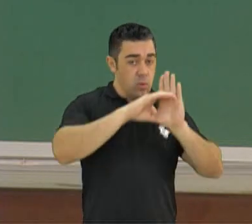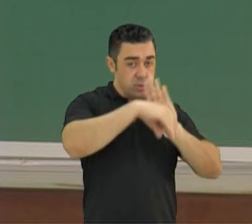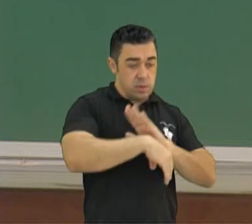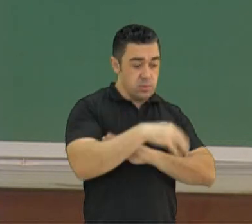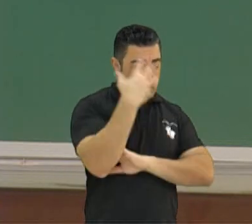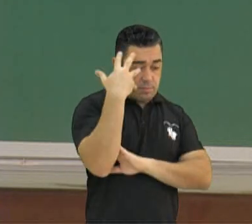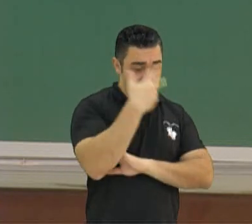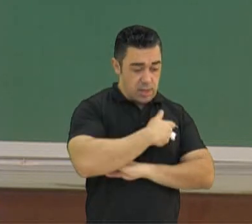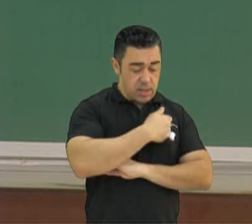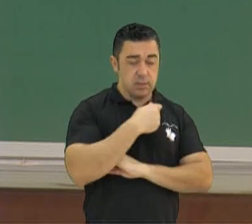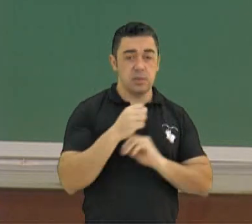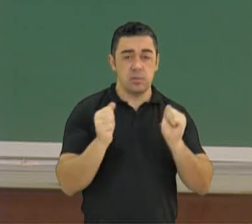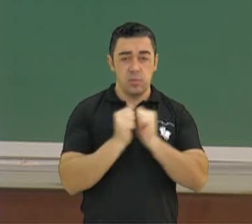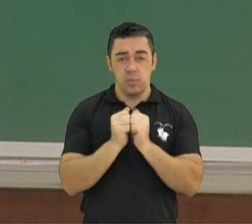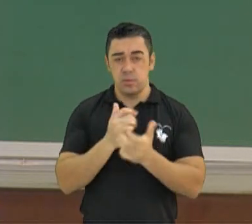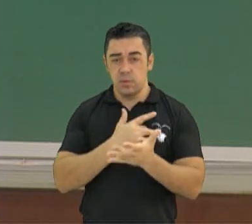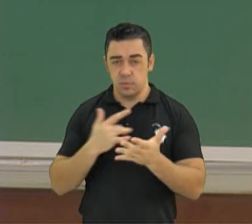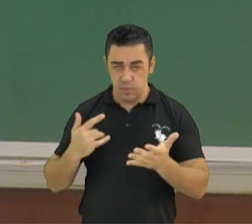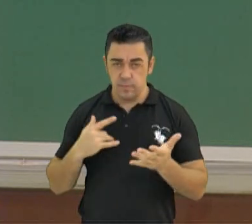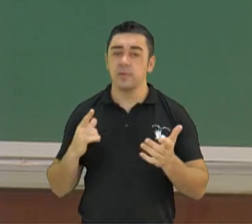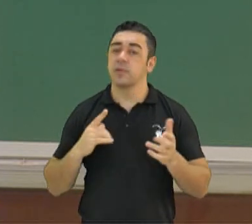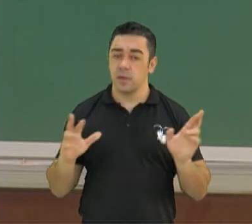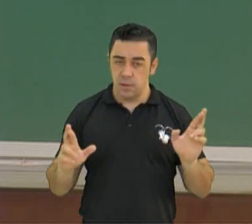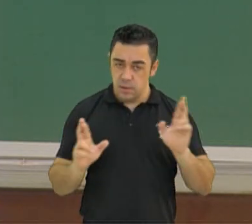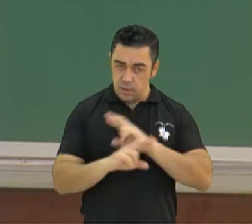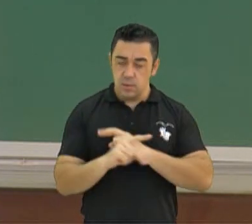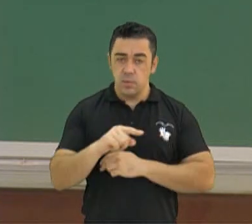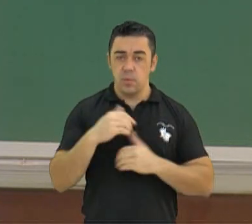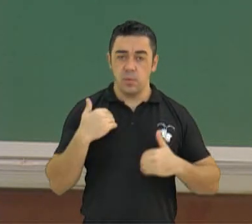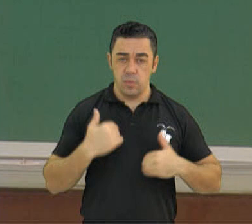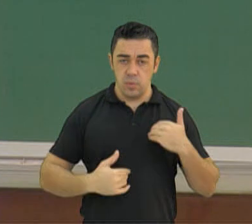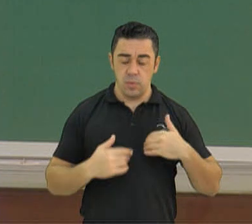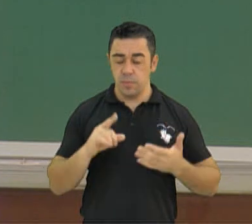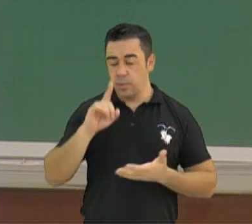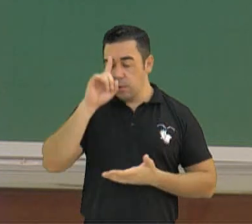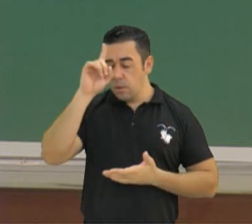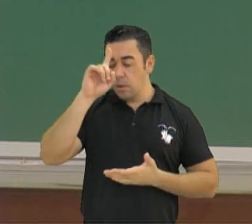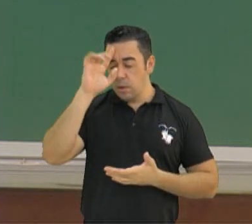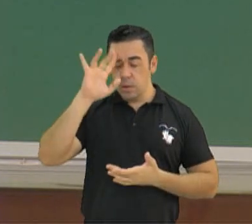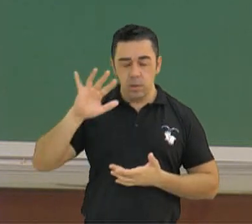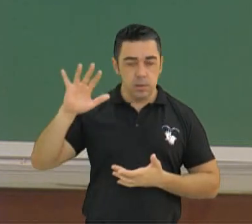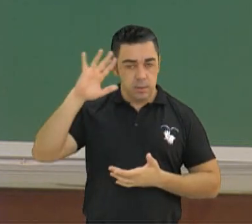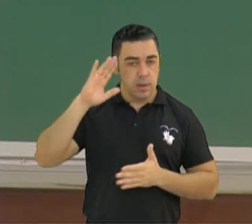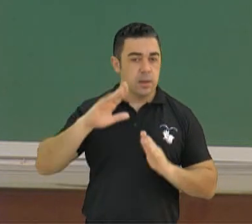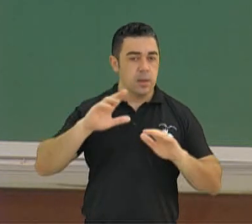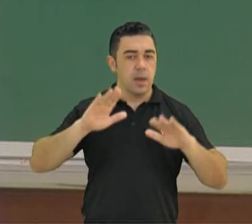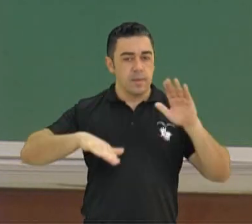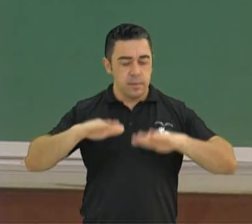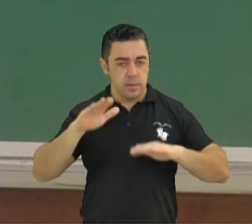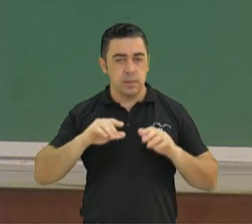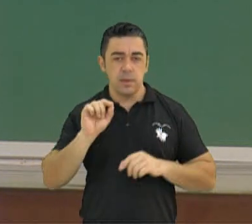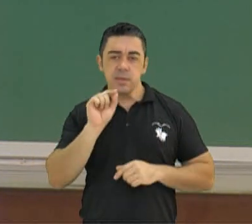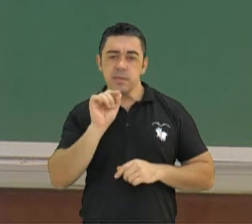ser saudável está associado a esse corpo ideal que depende do consumo.